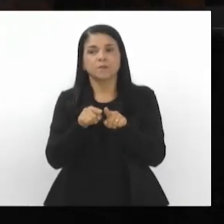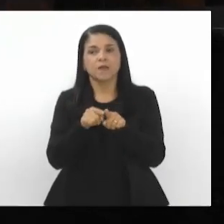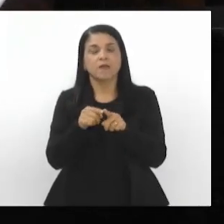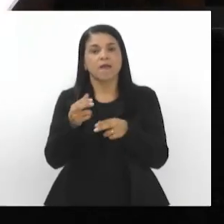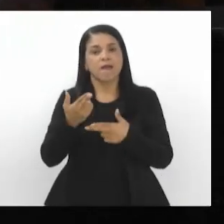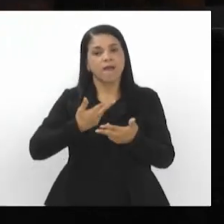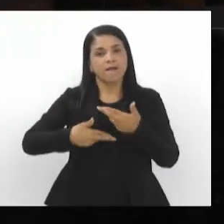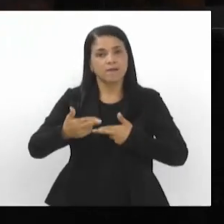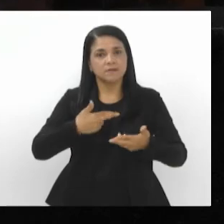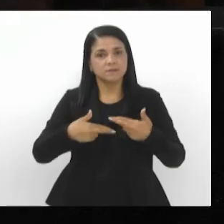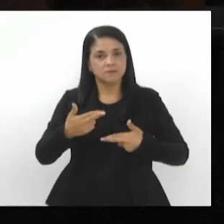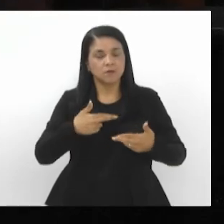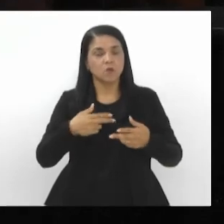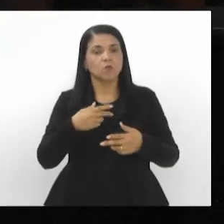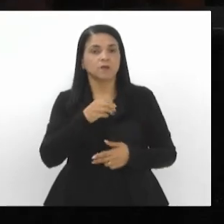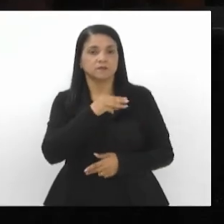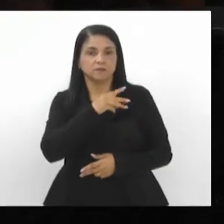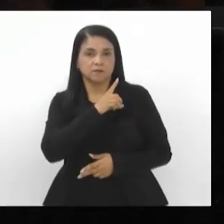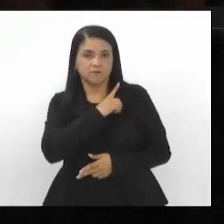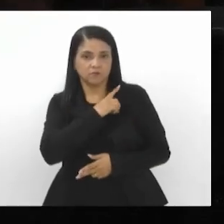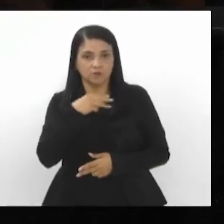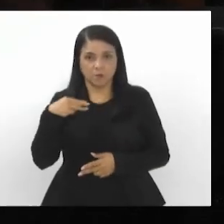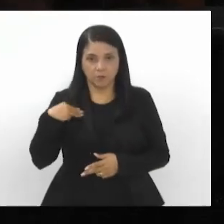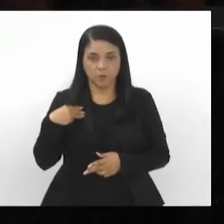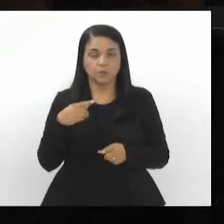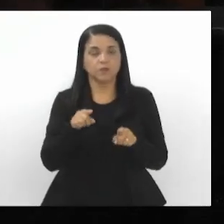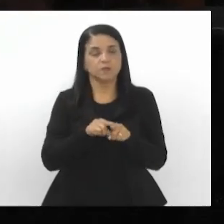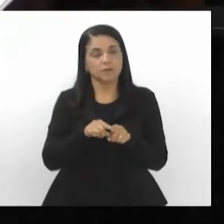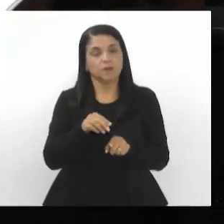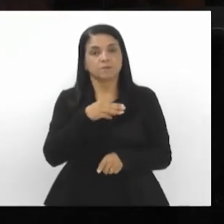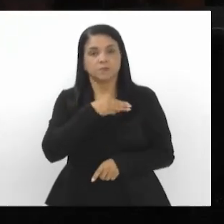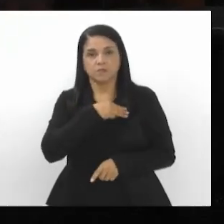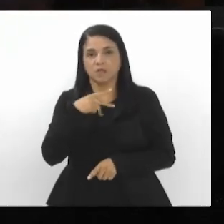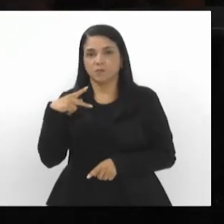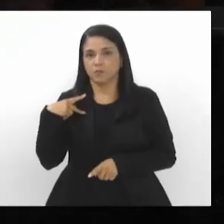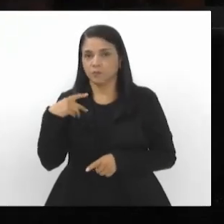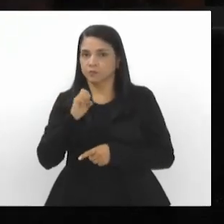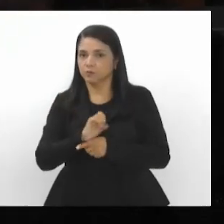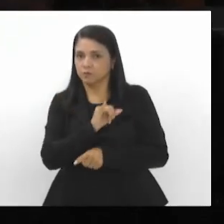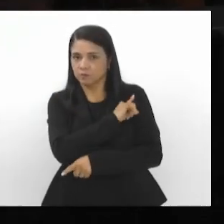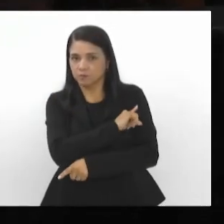com a Defensoria Pública, com o Ministério Público do Estado do Rio de Janeiro,